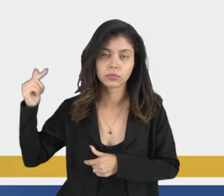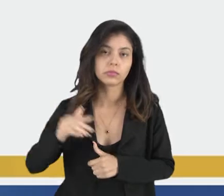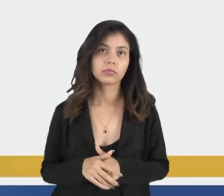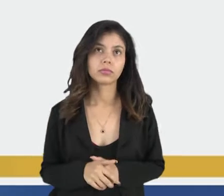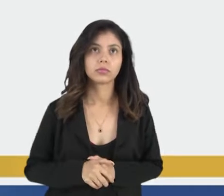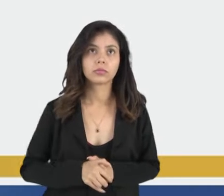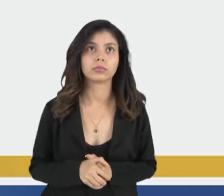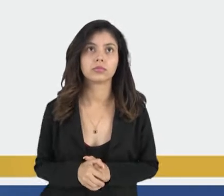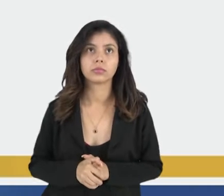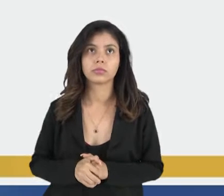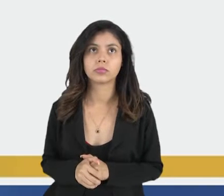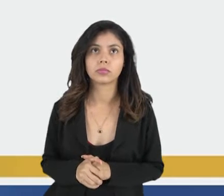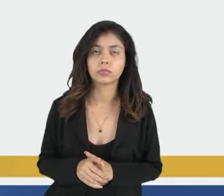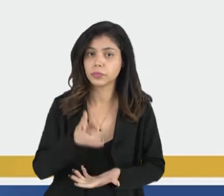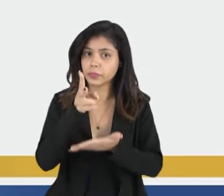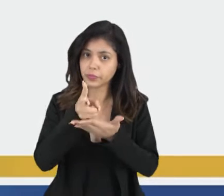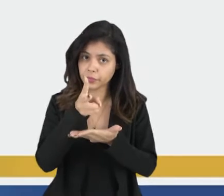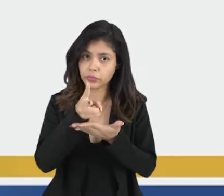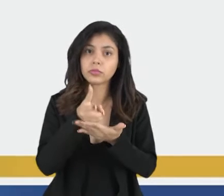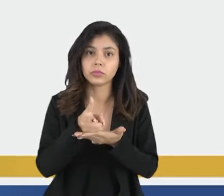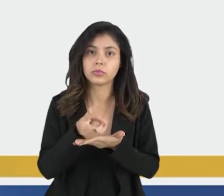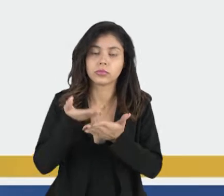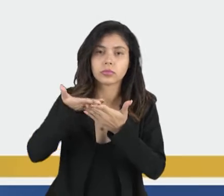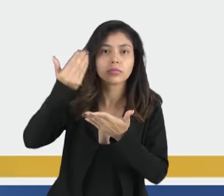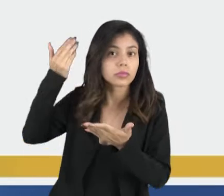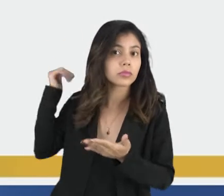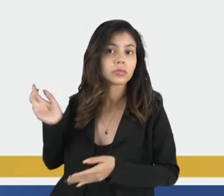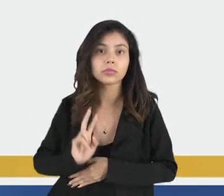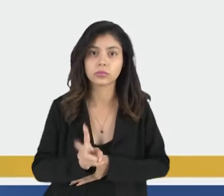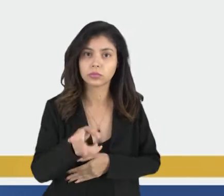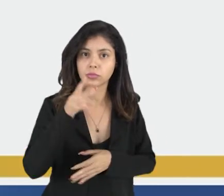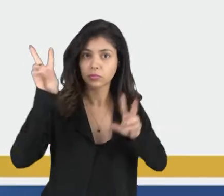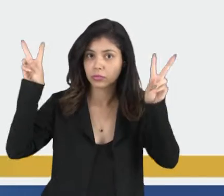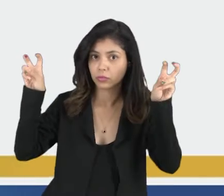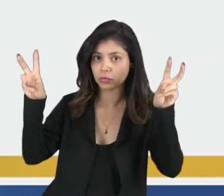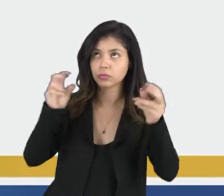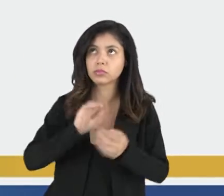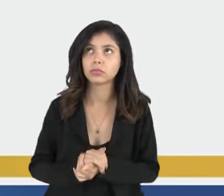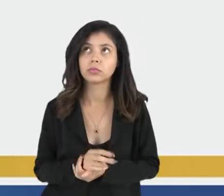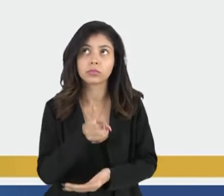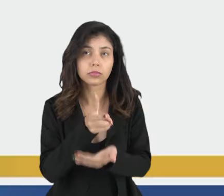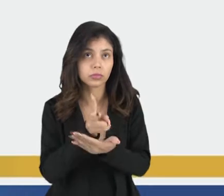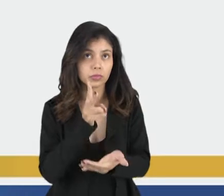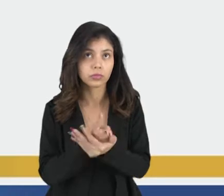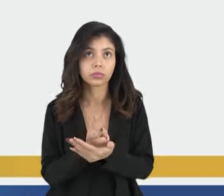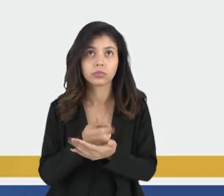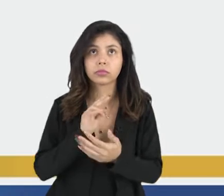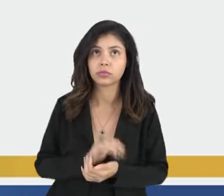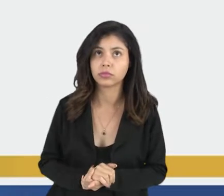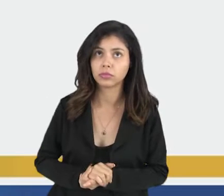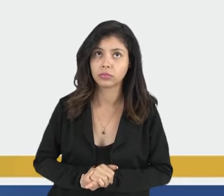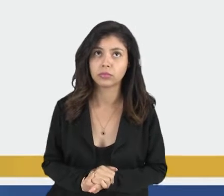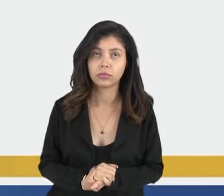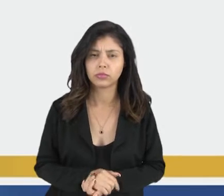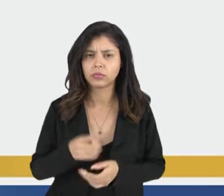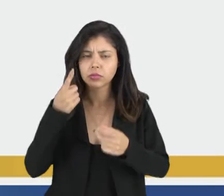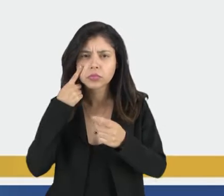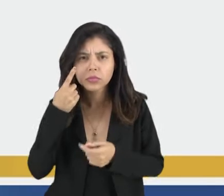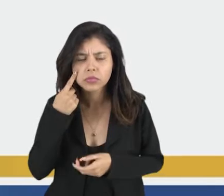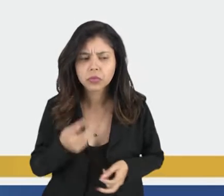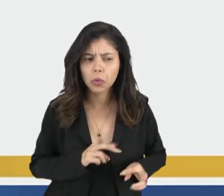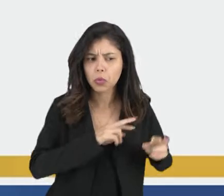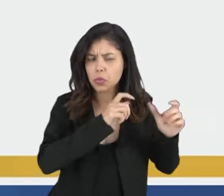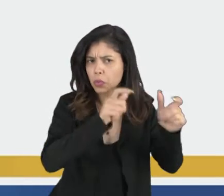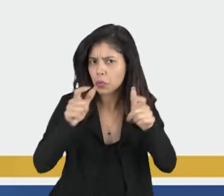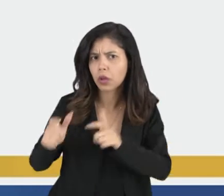geométricas. Sempre, antes de eu continuar o assunto, vocês sempre observam em todos os